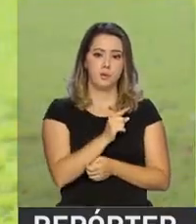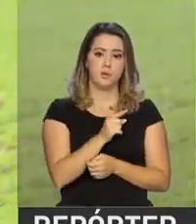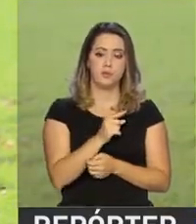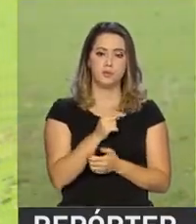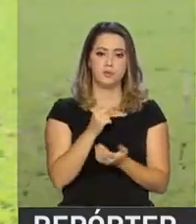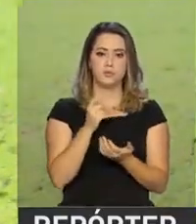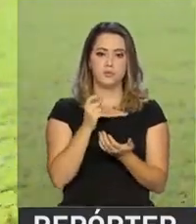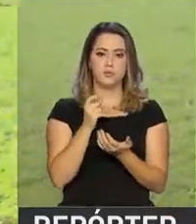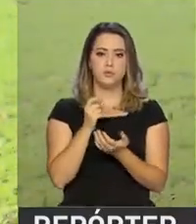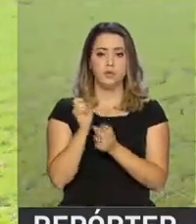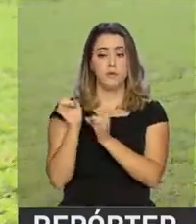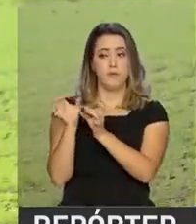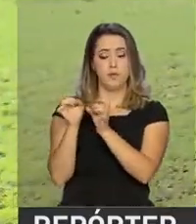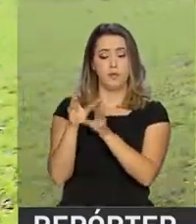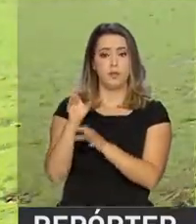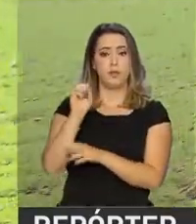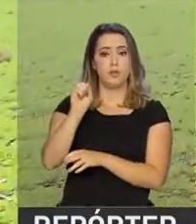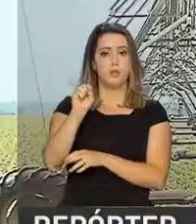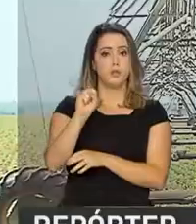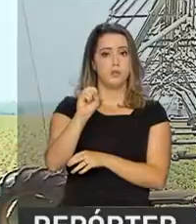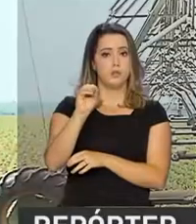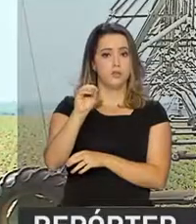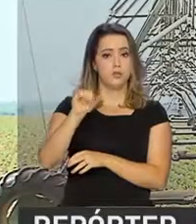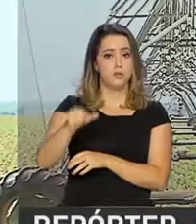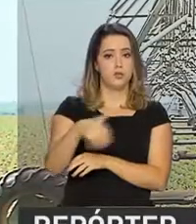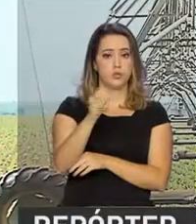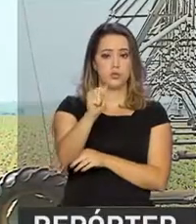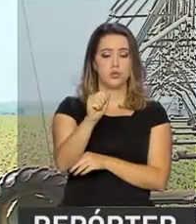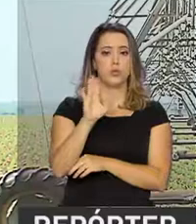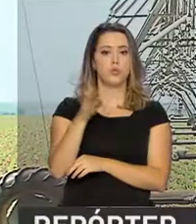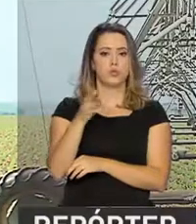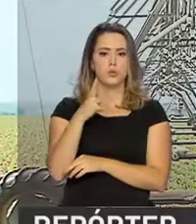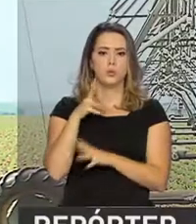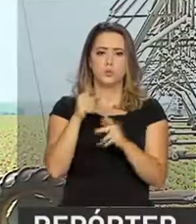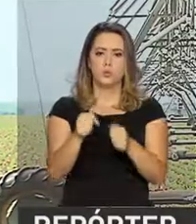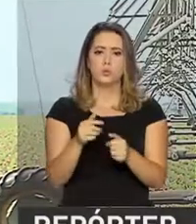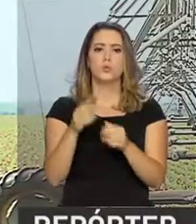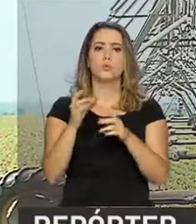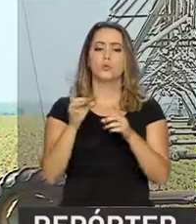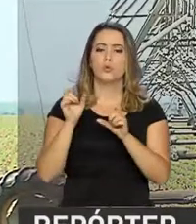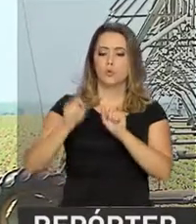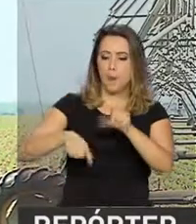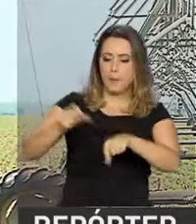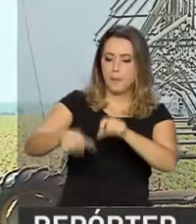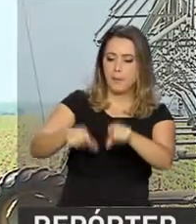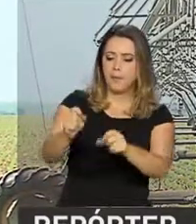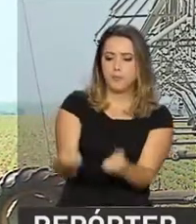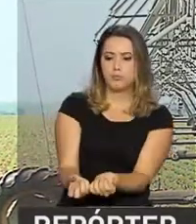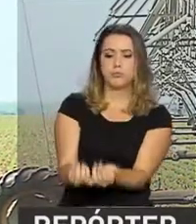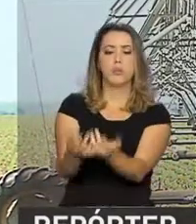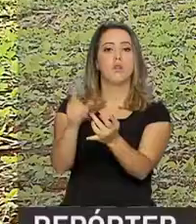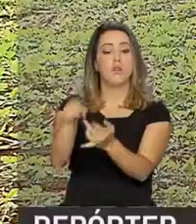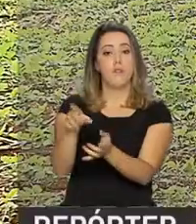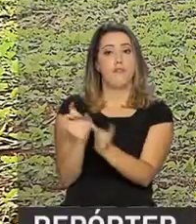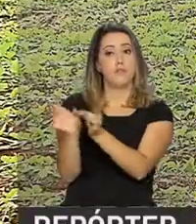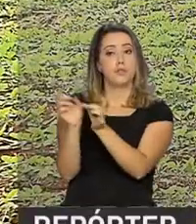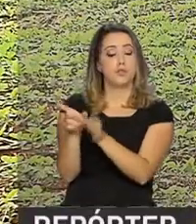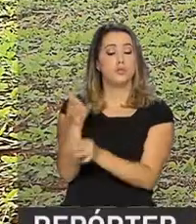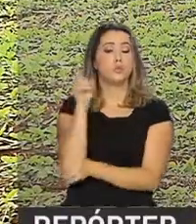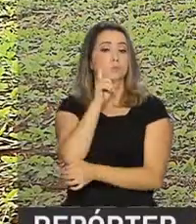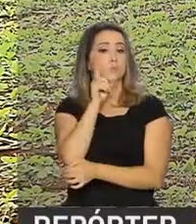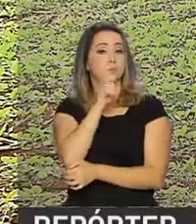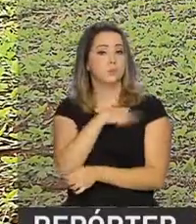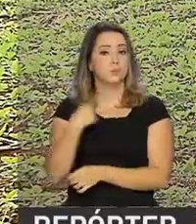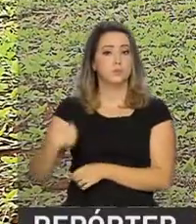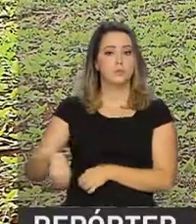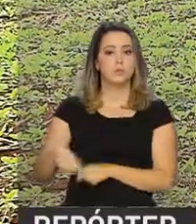tem acumulado resultados positivos no campo praticamente tudo que produz é exportado para os estados unidos e china para ele